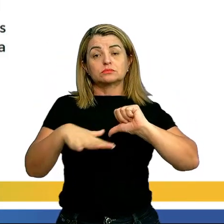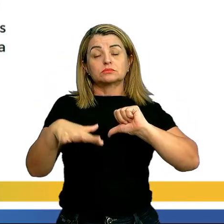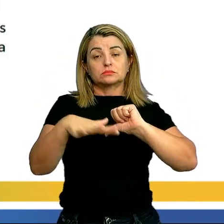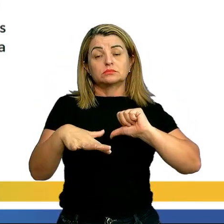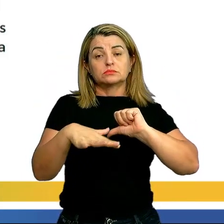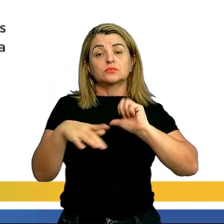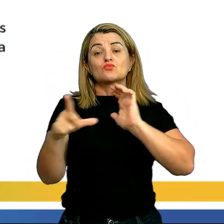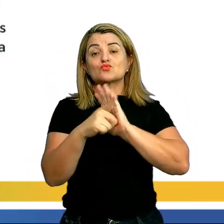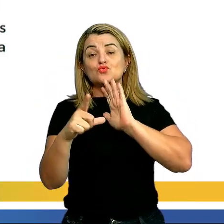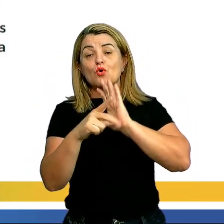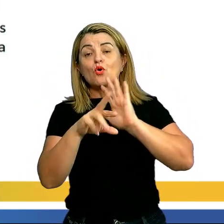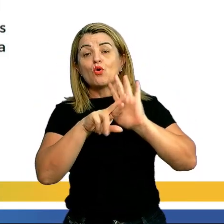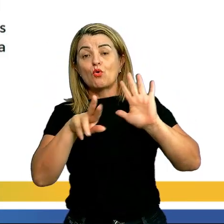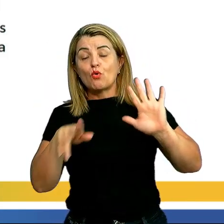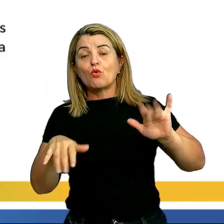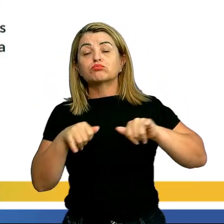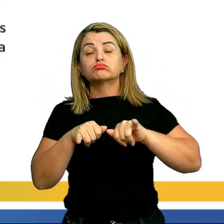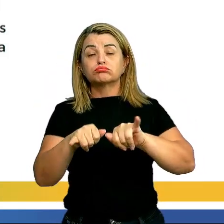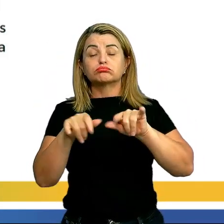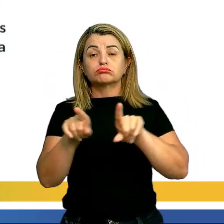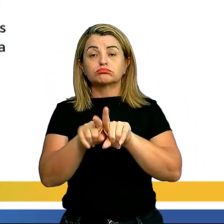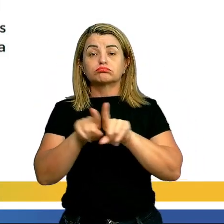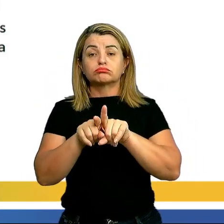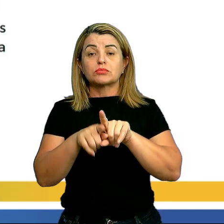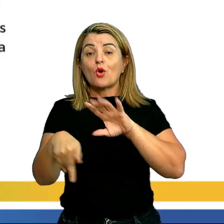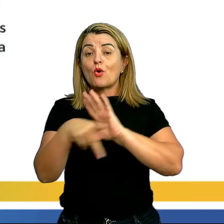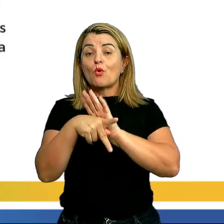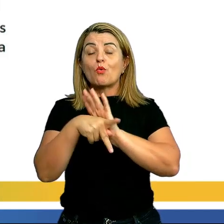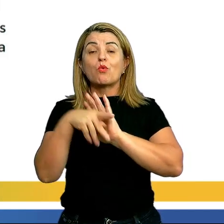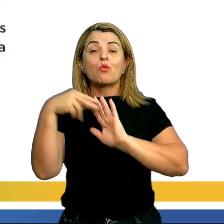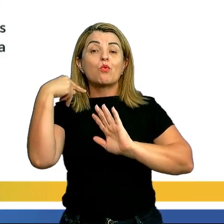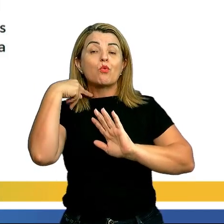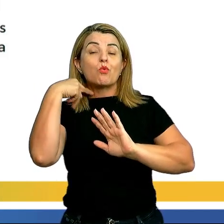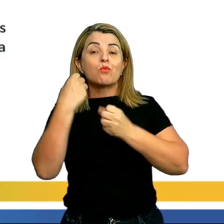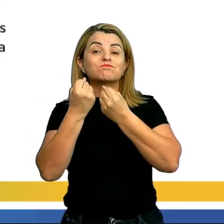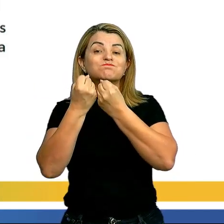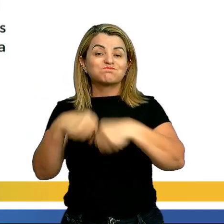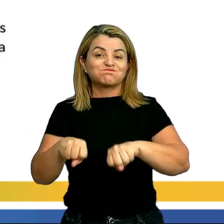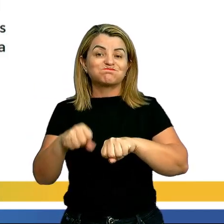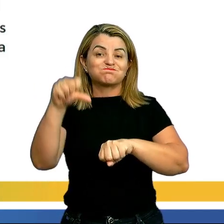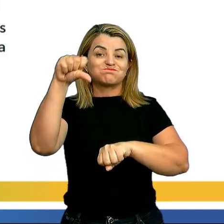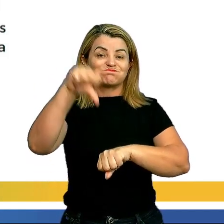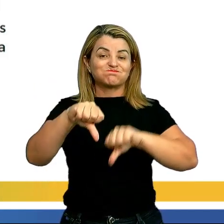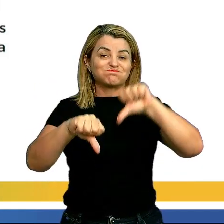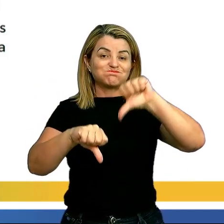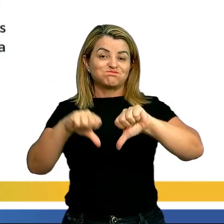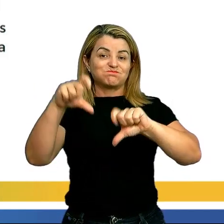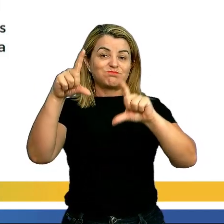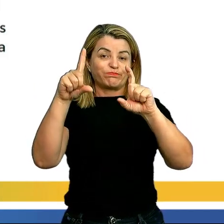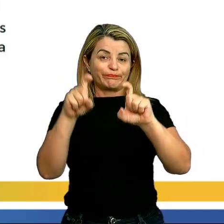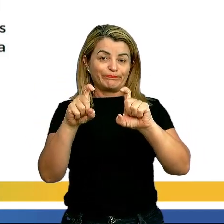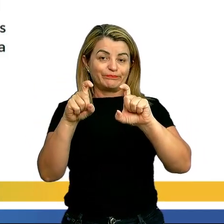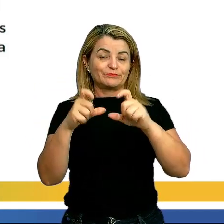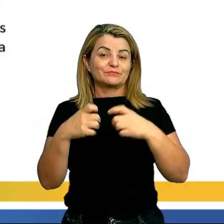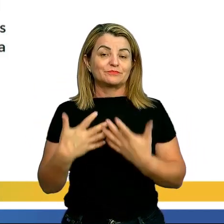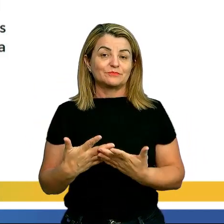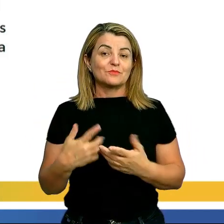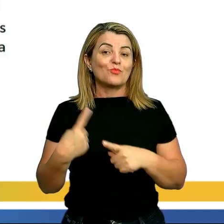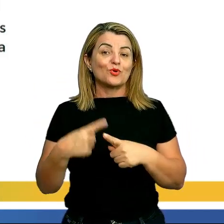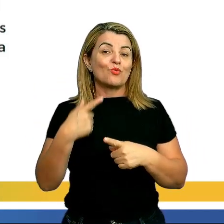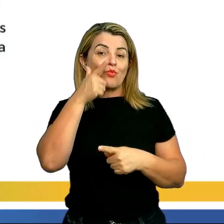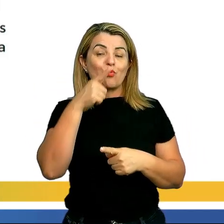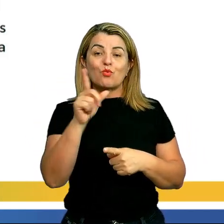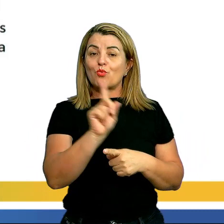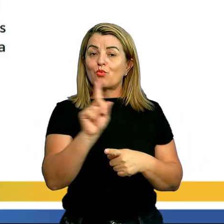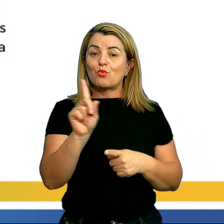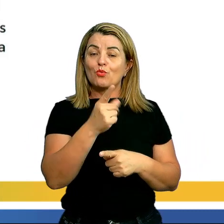de lojas, e o próprio banco vai acabar quebrando, porque ele também não vai conseguir receber os empréstimos